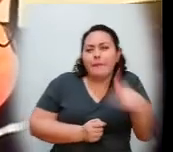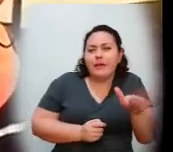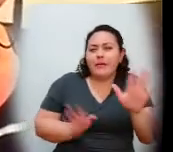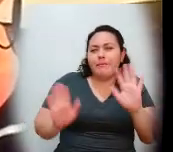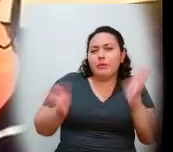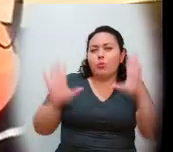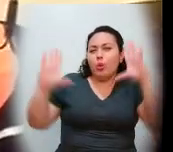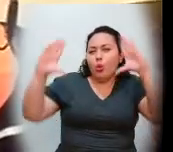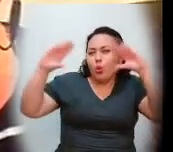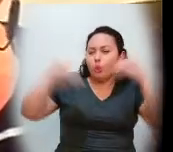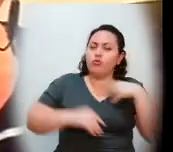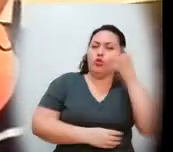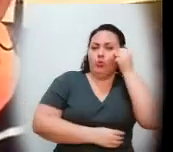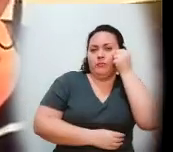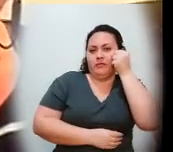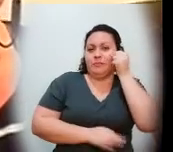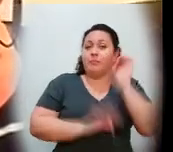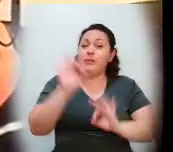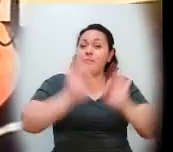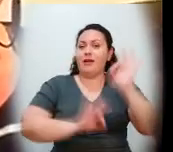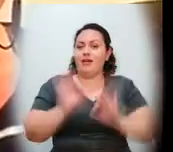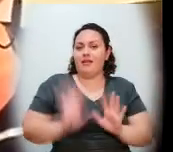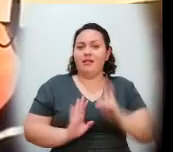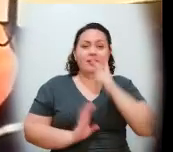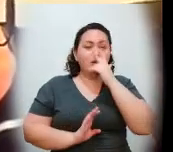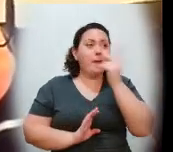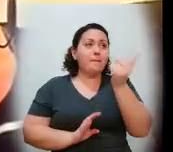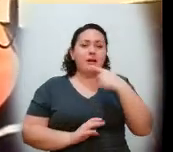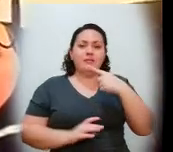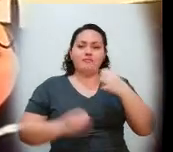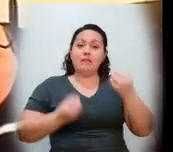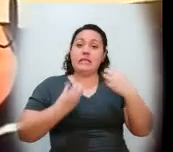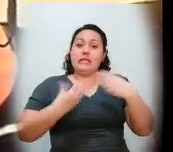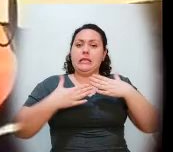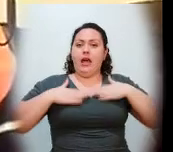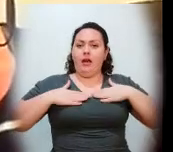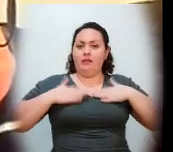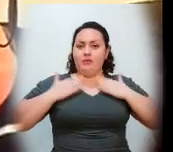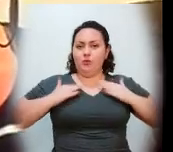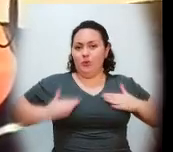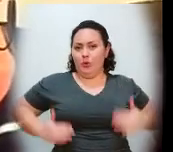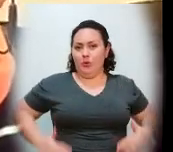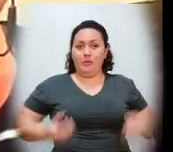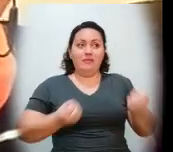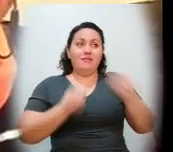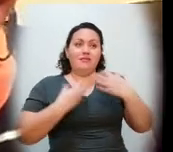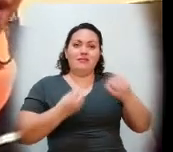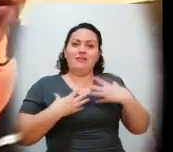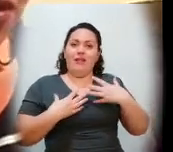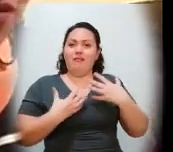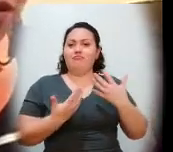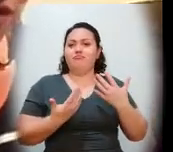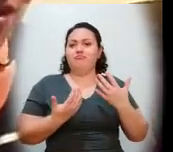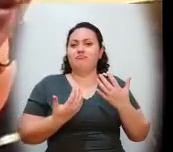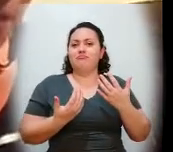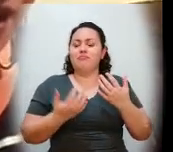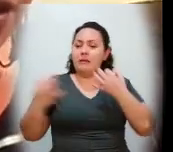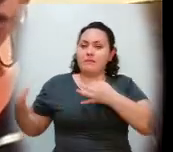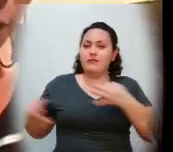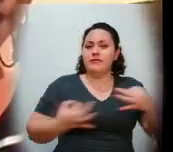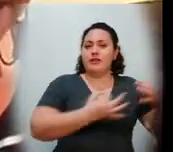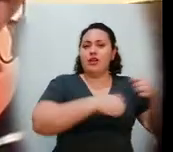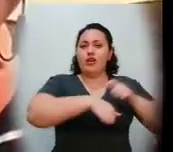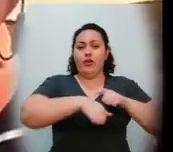aí a gente também poder educar, reeducar, né, o nosso corpo de uma forma mais estável. Então, isso às vezes